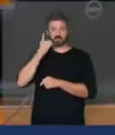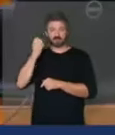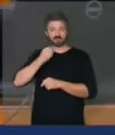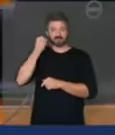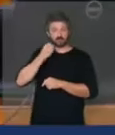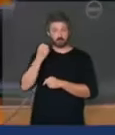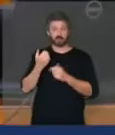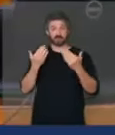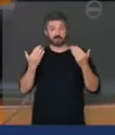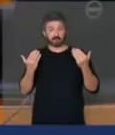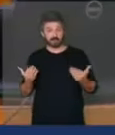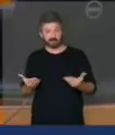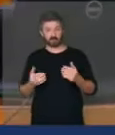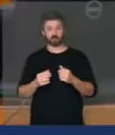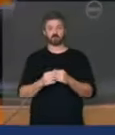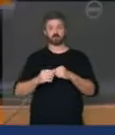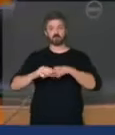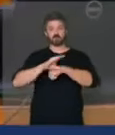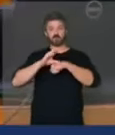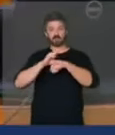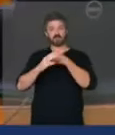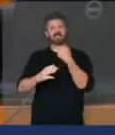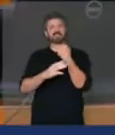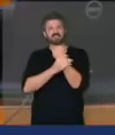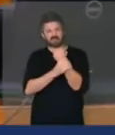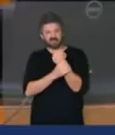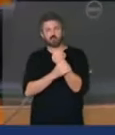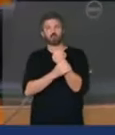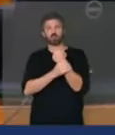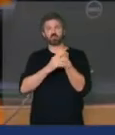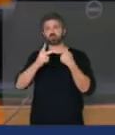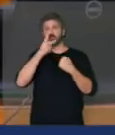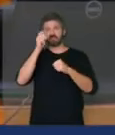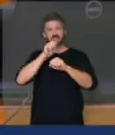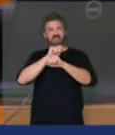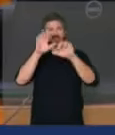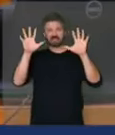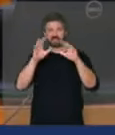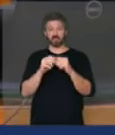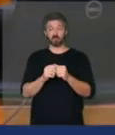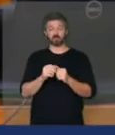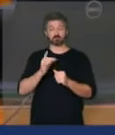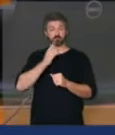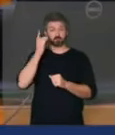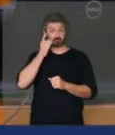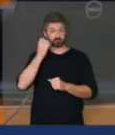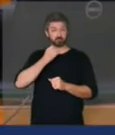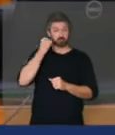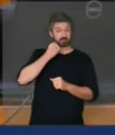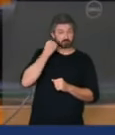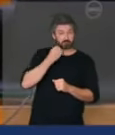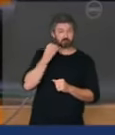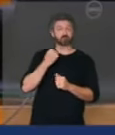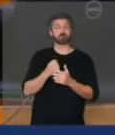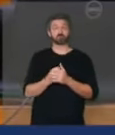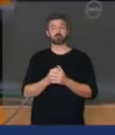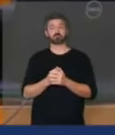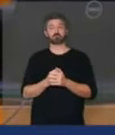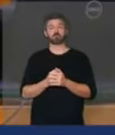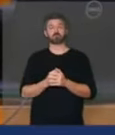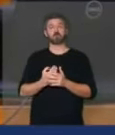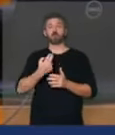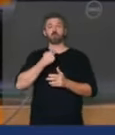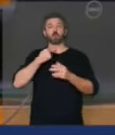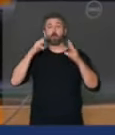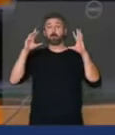Assim, a Constituição assegura expressamente que os deputados e senadores são